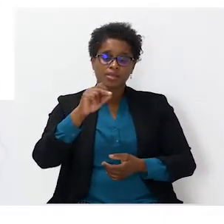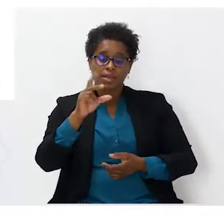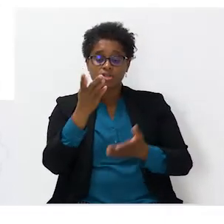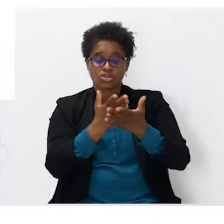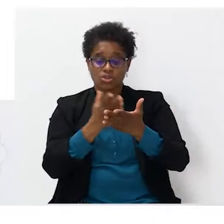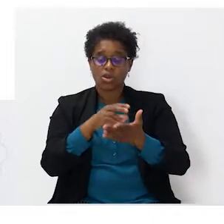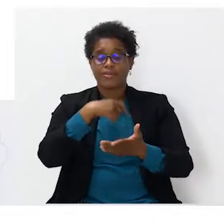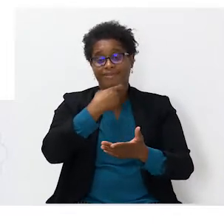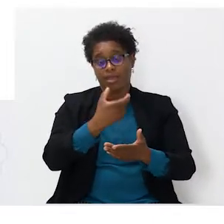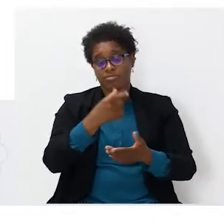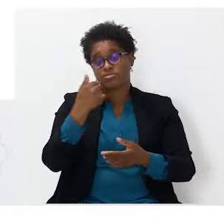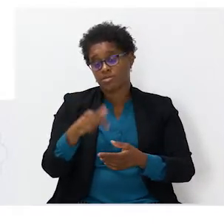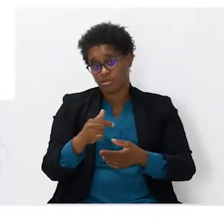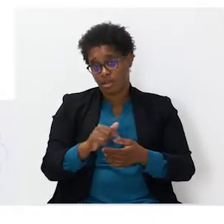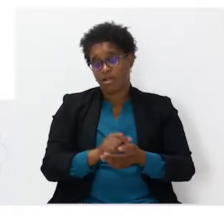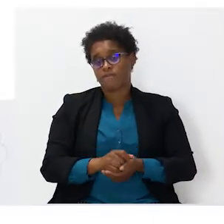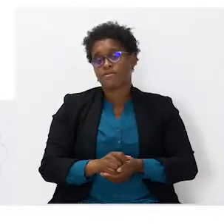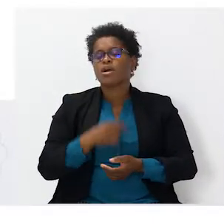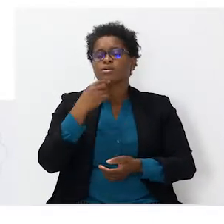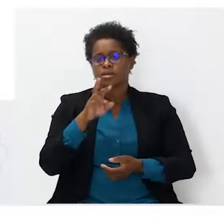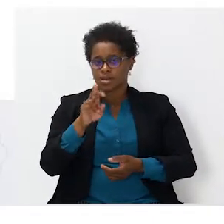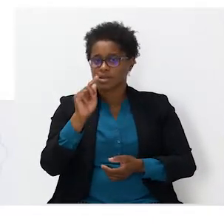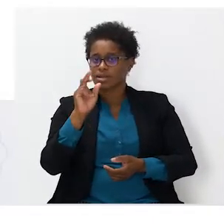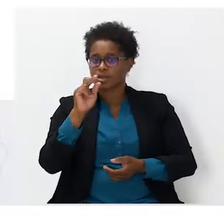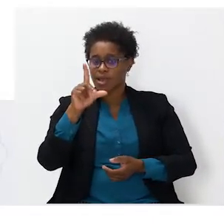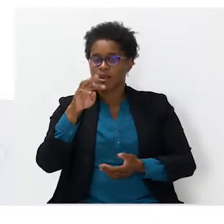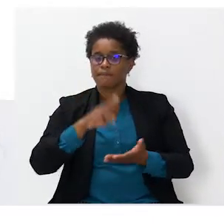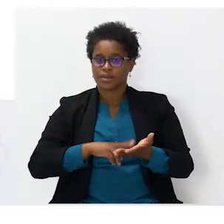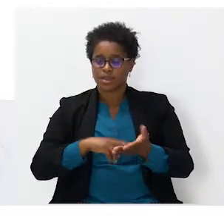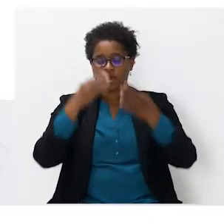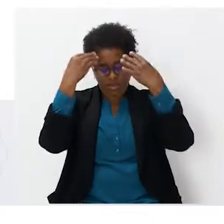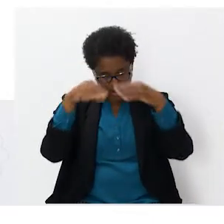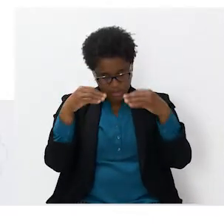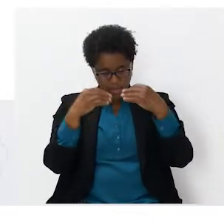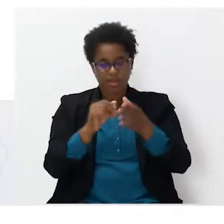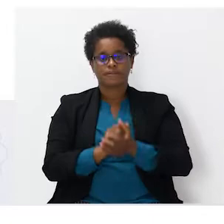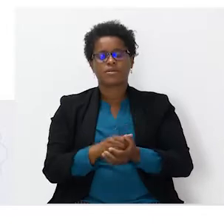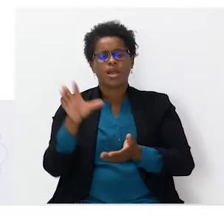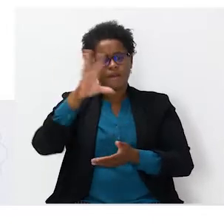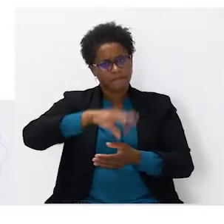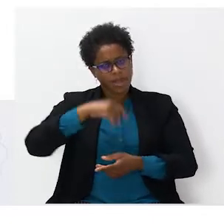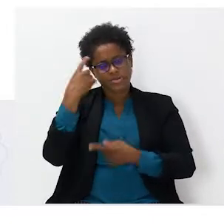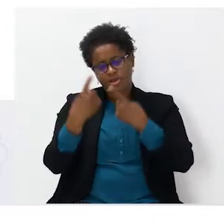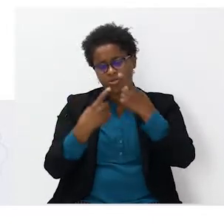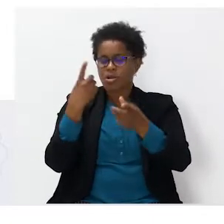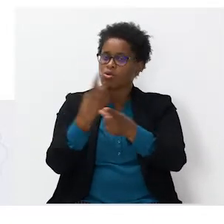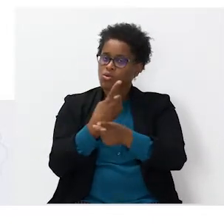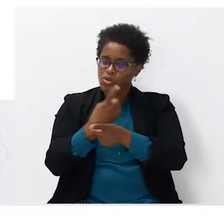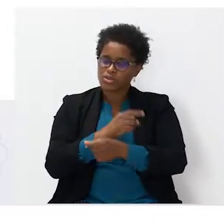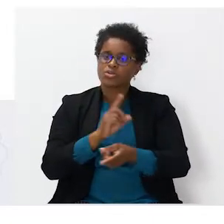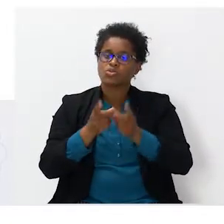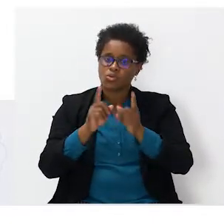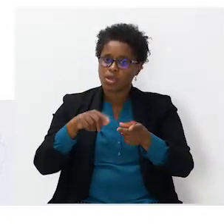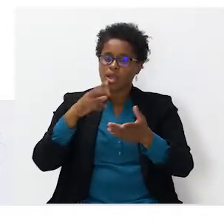do Neto estavam realmente a ensinar mais alguma coisa do que